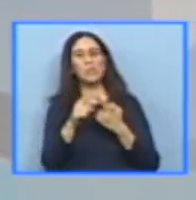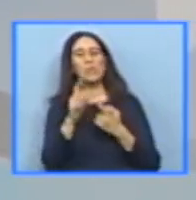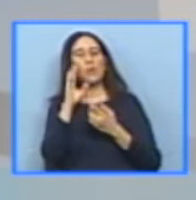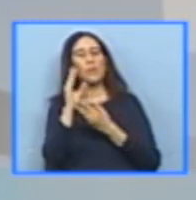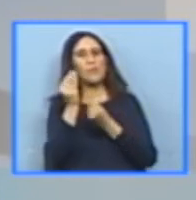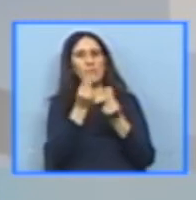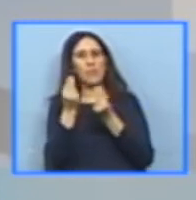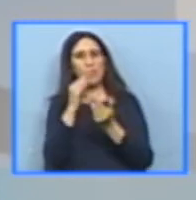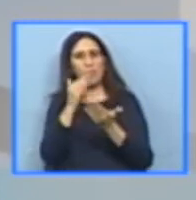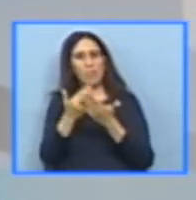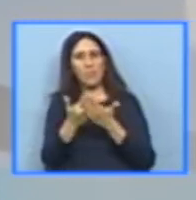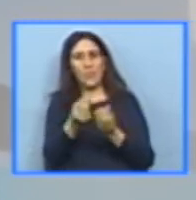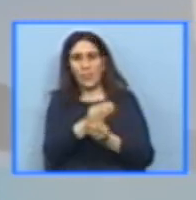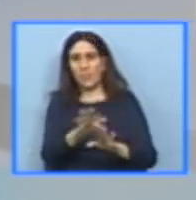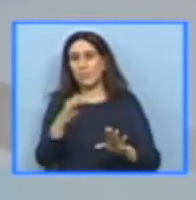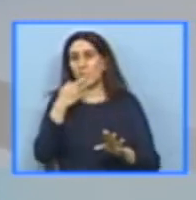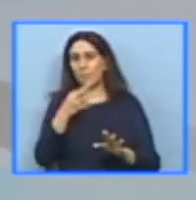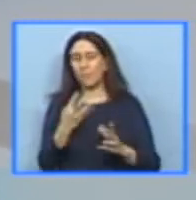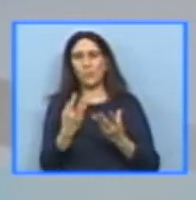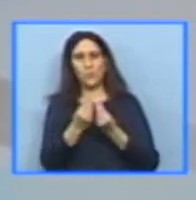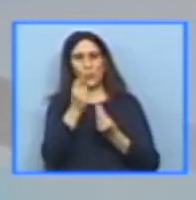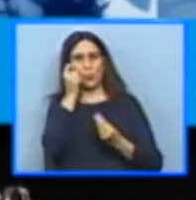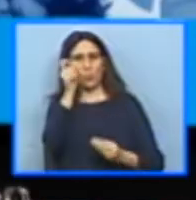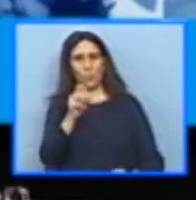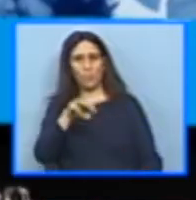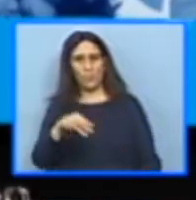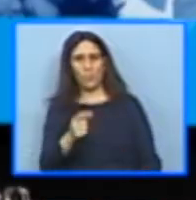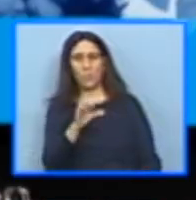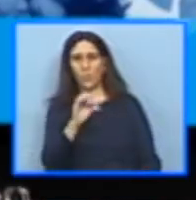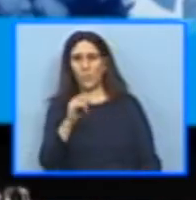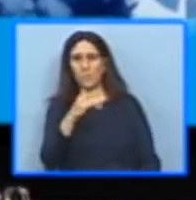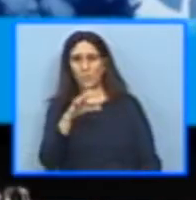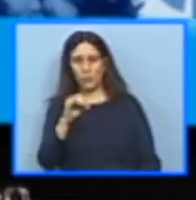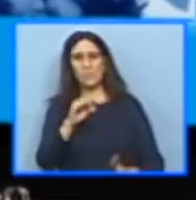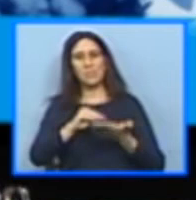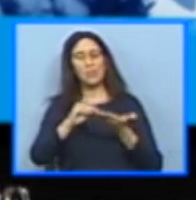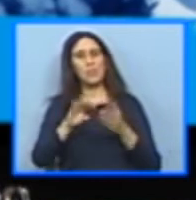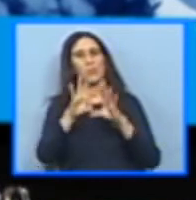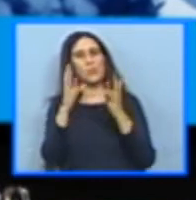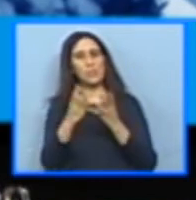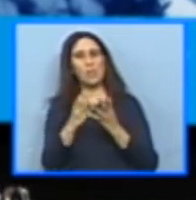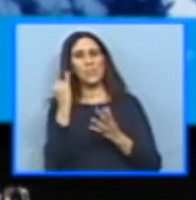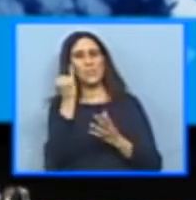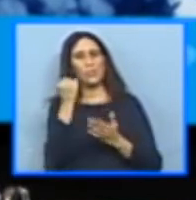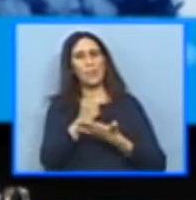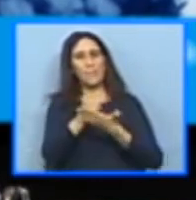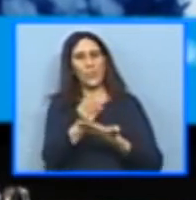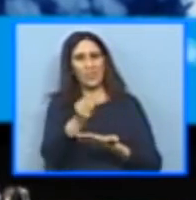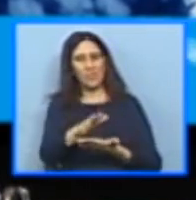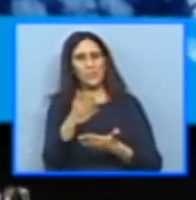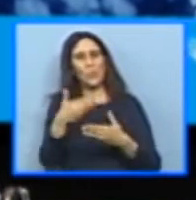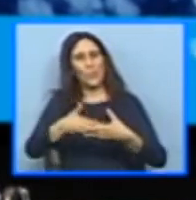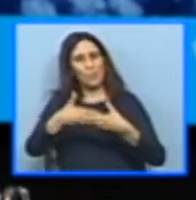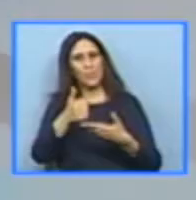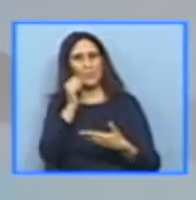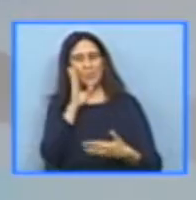de vida a todas as crianças. Está connosco Manuel Coutinho, secretário-geral do Instituto de Apoio à Criança. Cumprimento, muito boa tarde. Muito boa